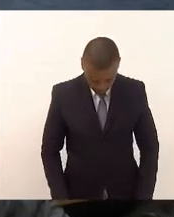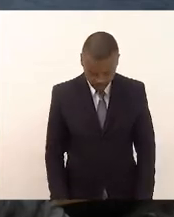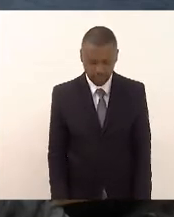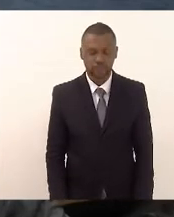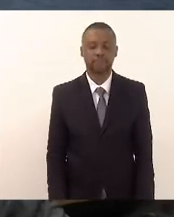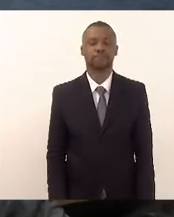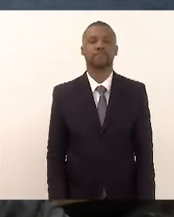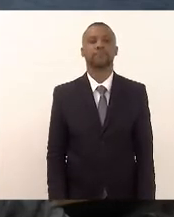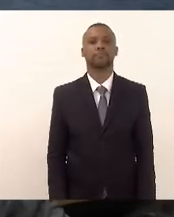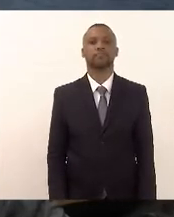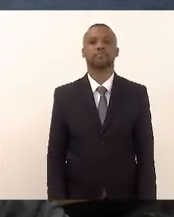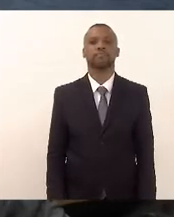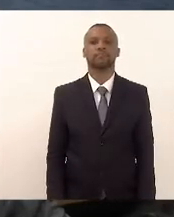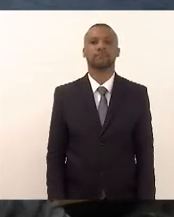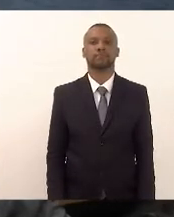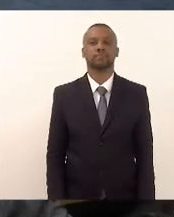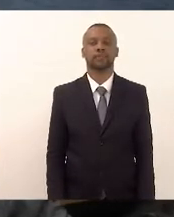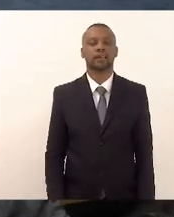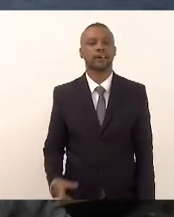Deputado